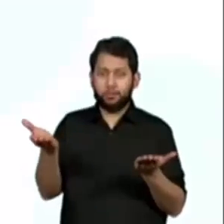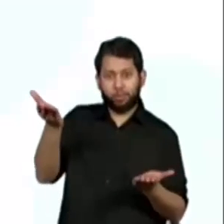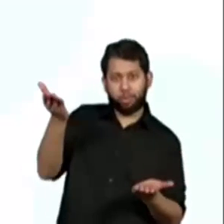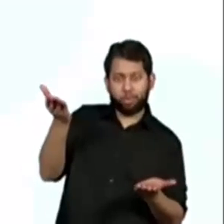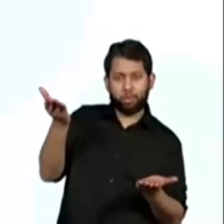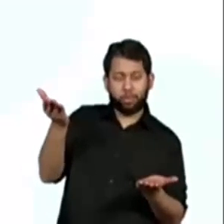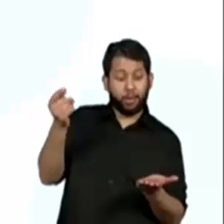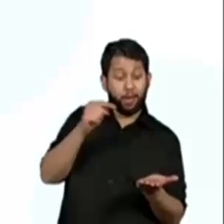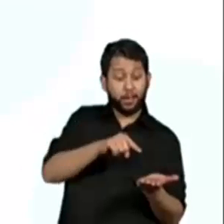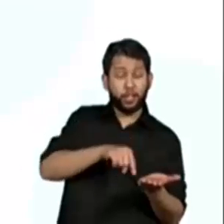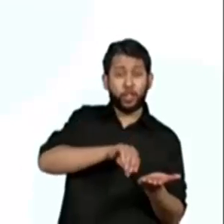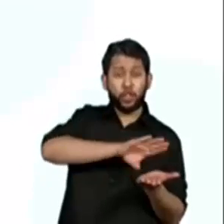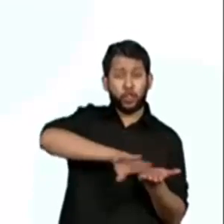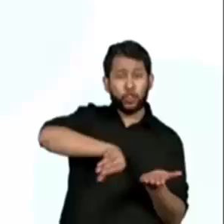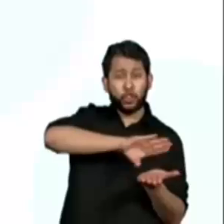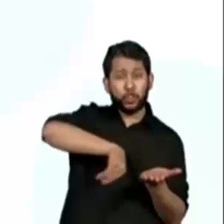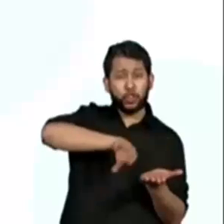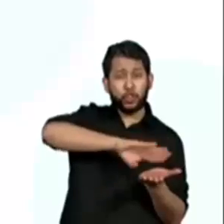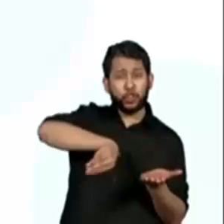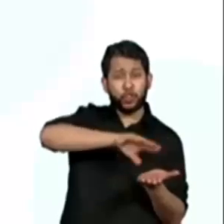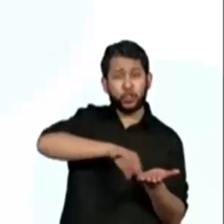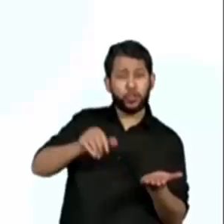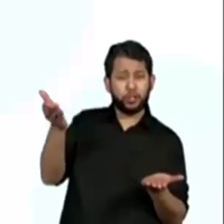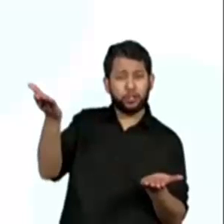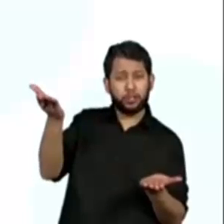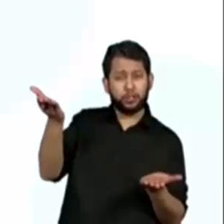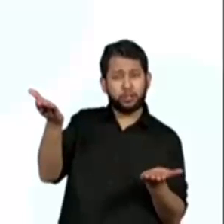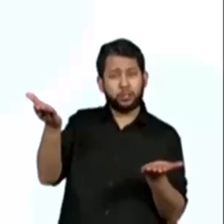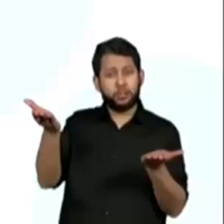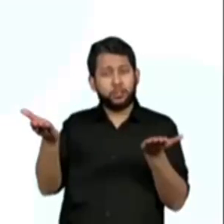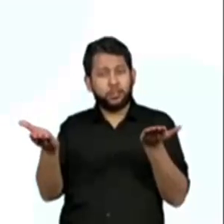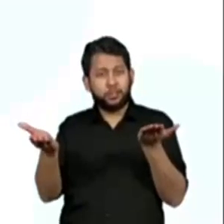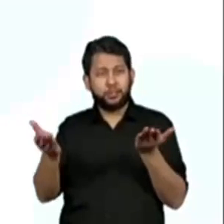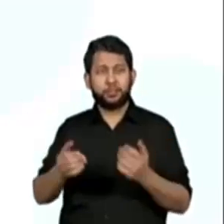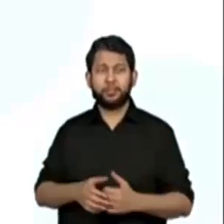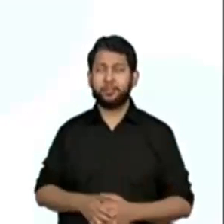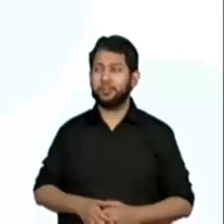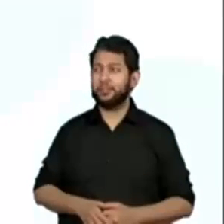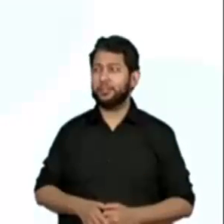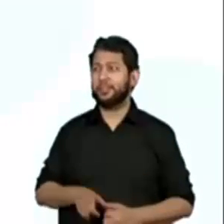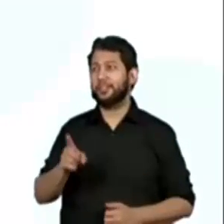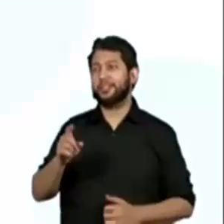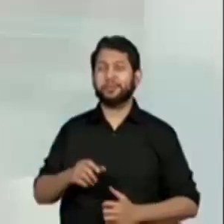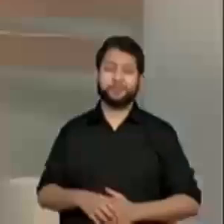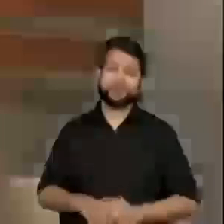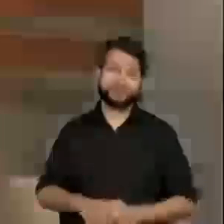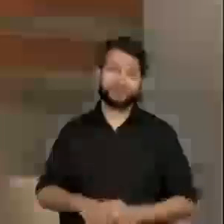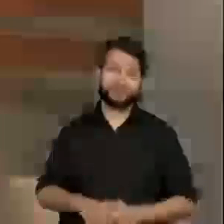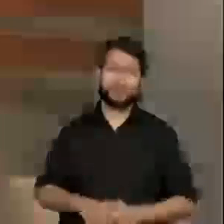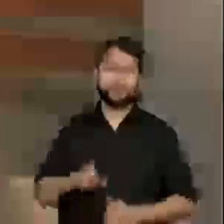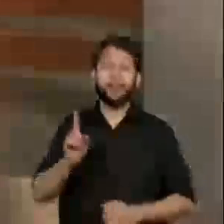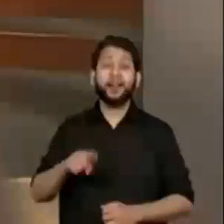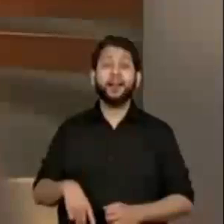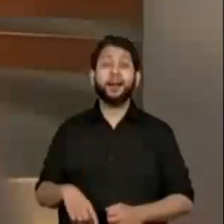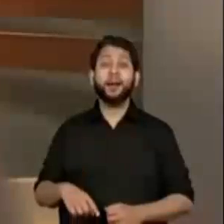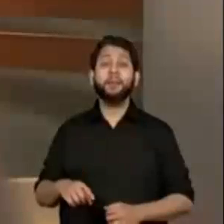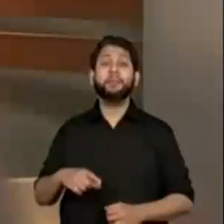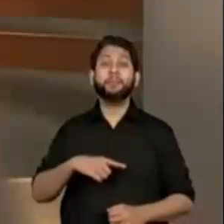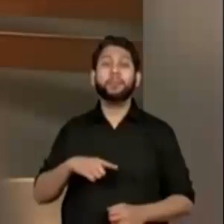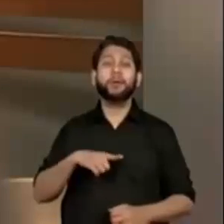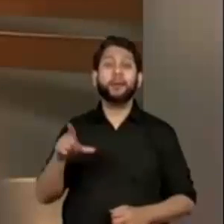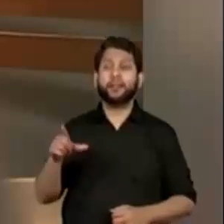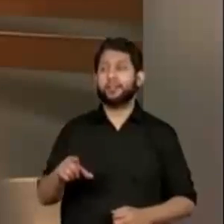equilibradas. A Clara falou que a balança é amiga dela. Por quê, Clara? Porque a balança está